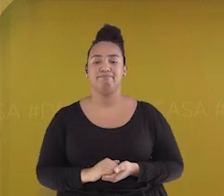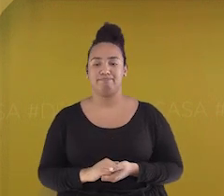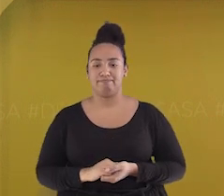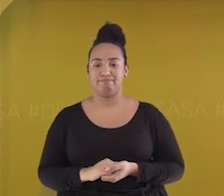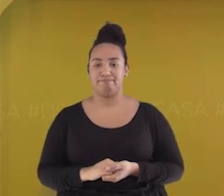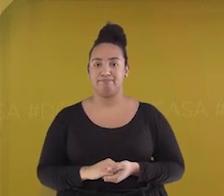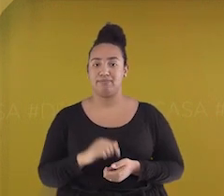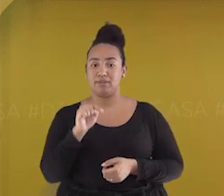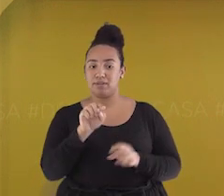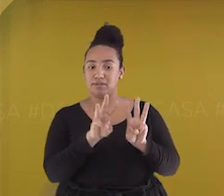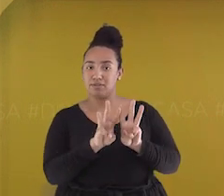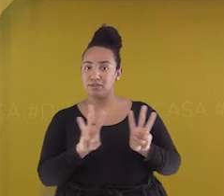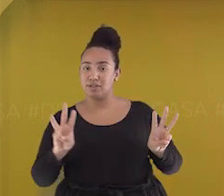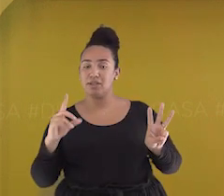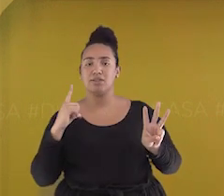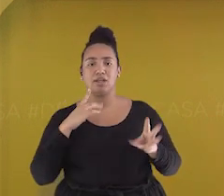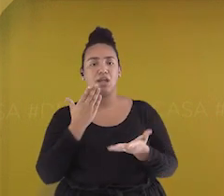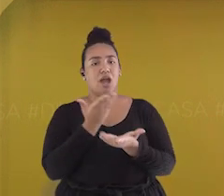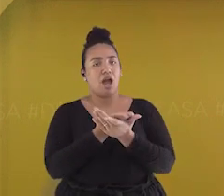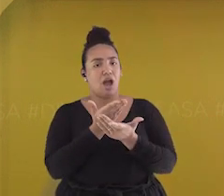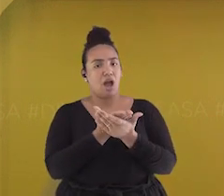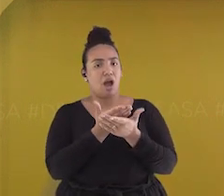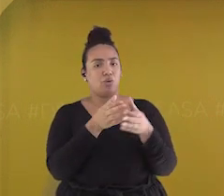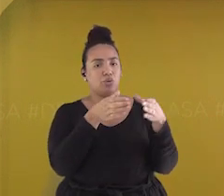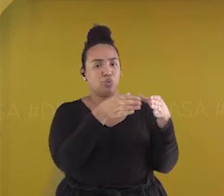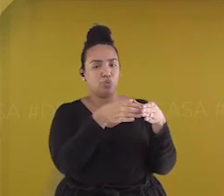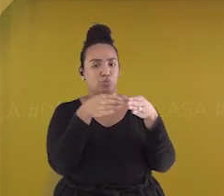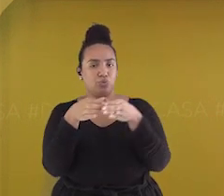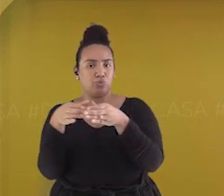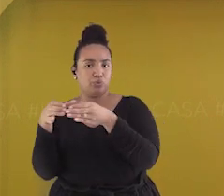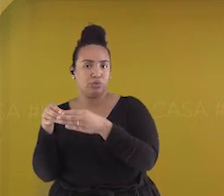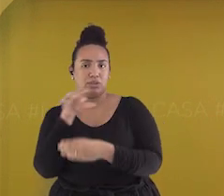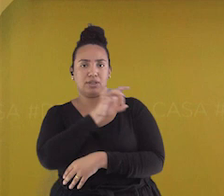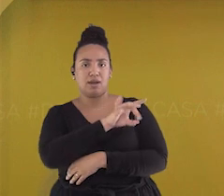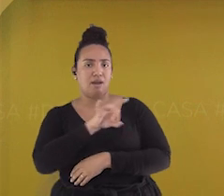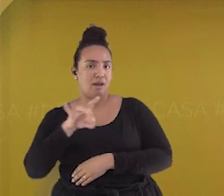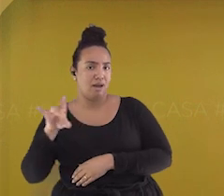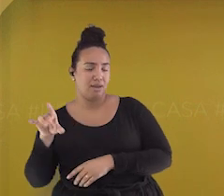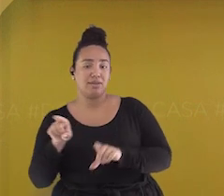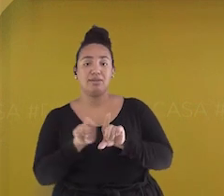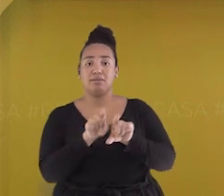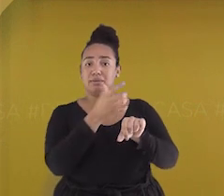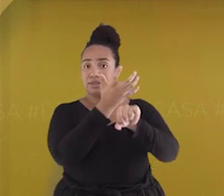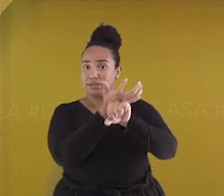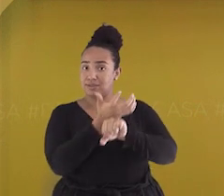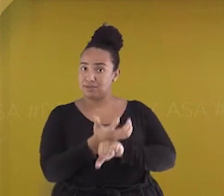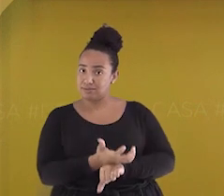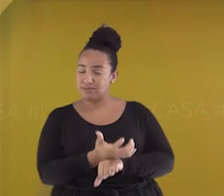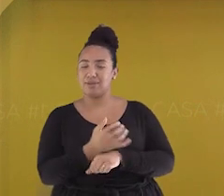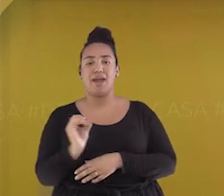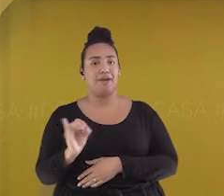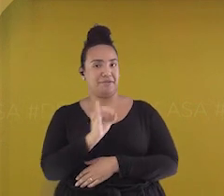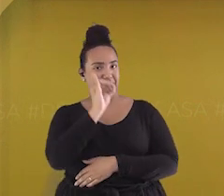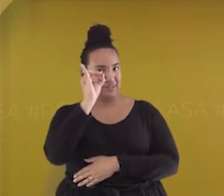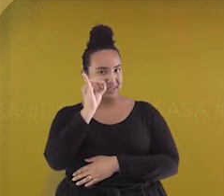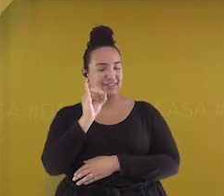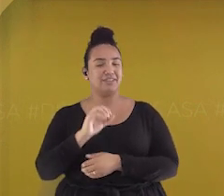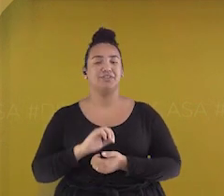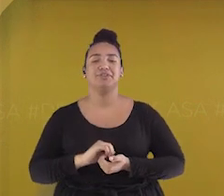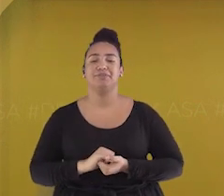www.tvdeverencasa.com.br. Lá há o banco de aulas divididos pelos segmentos e disciplinas. Vale a pena